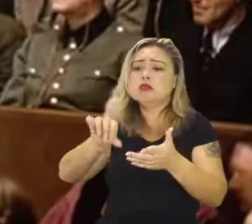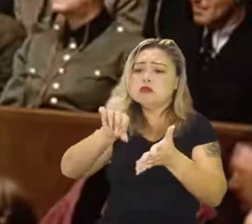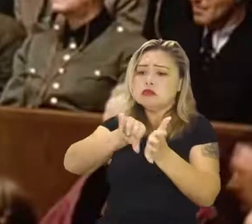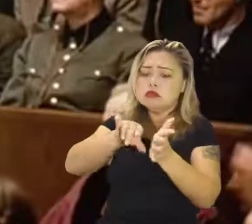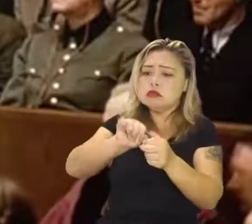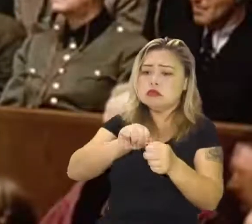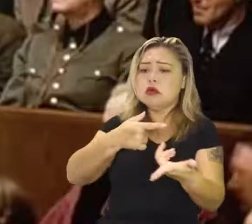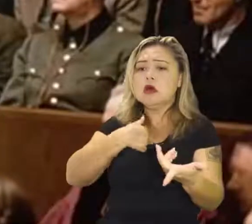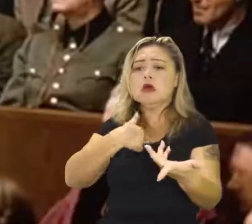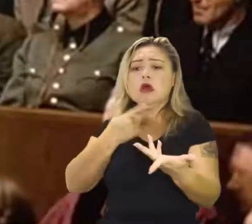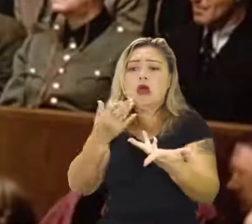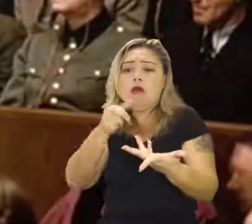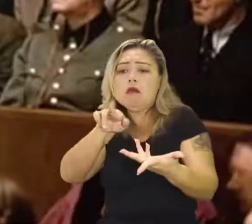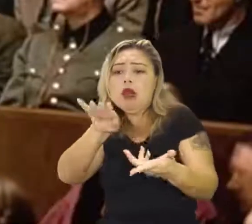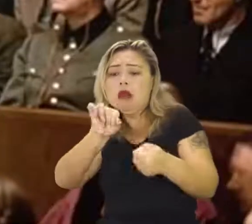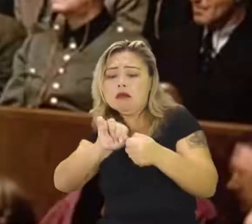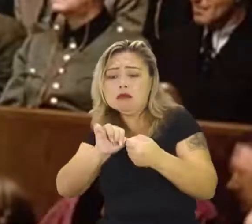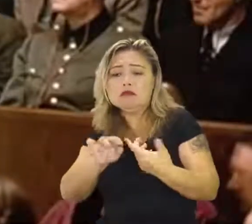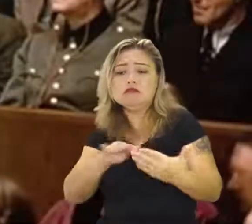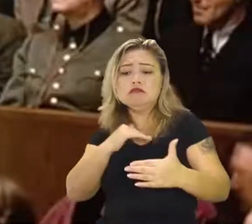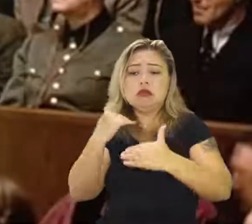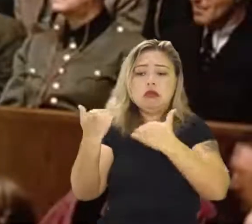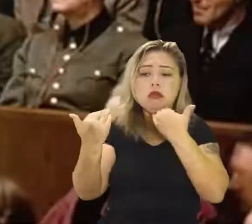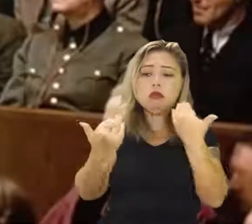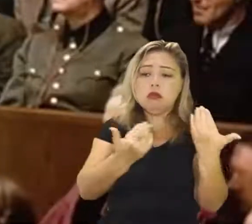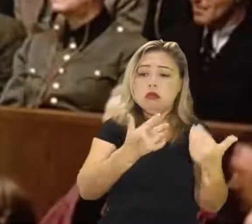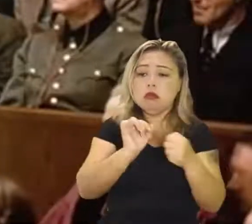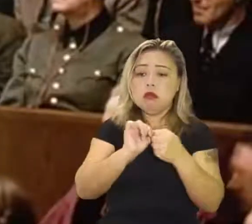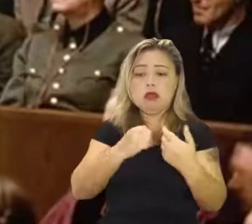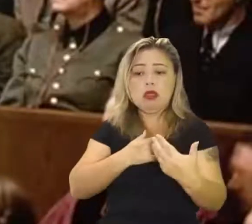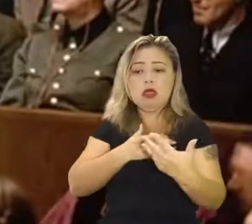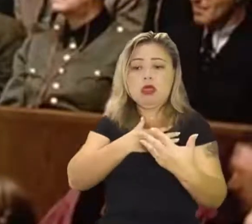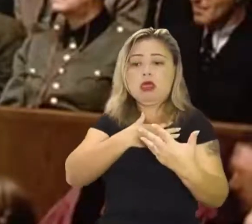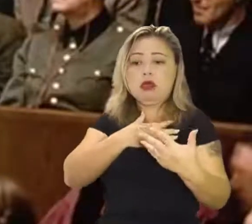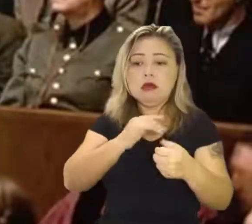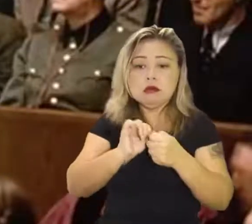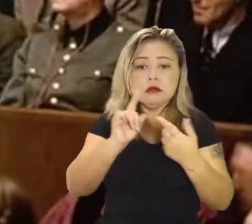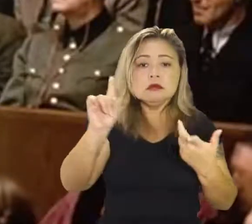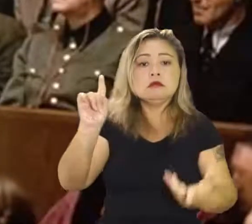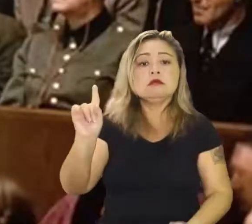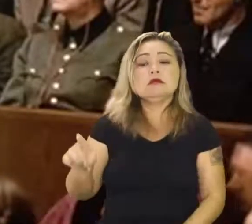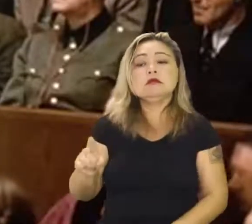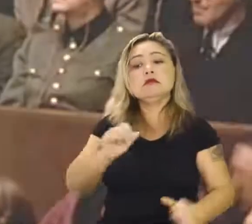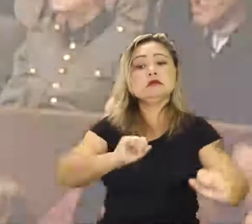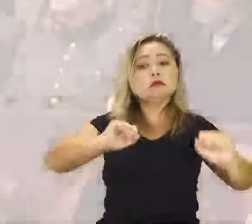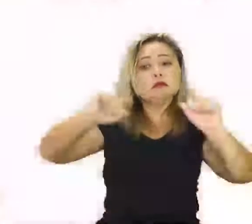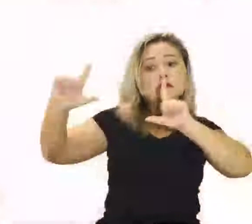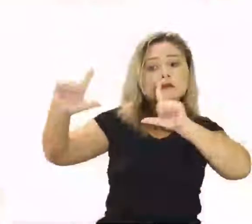as barbáries que foram cometidas. Na tela para vocês.